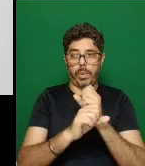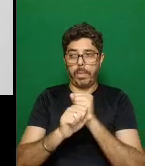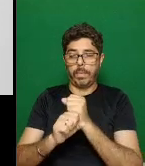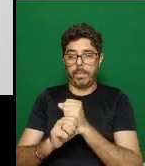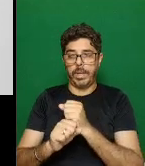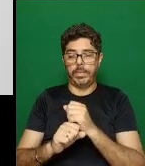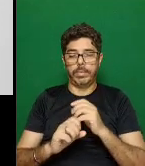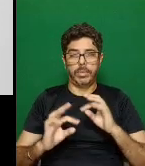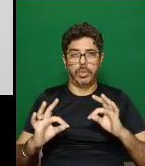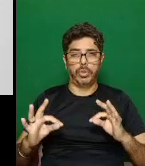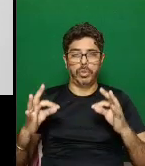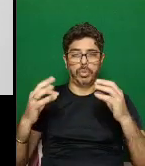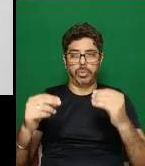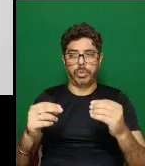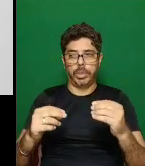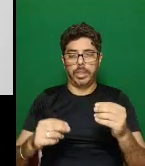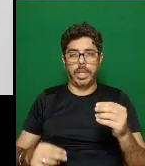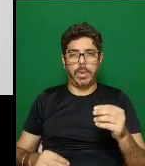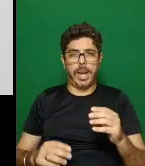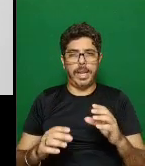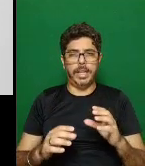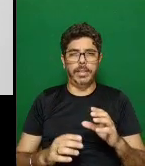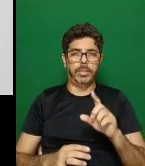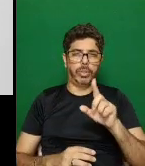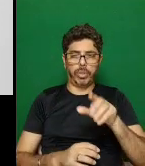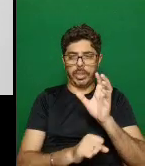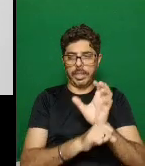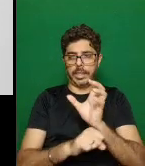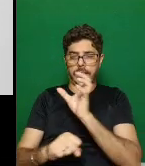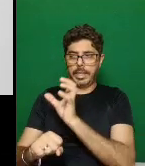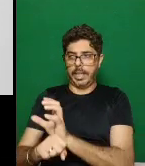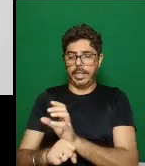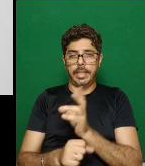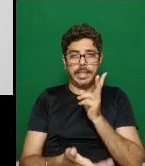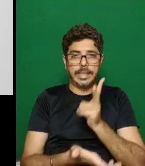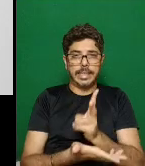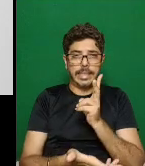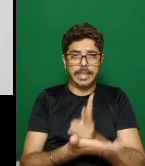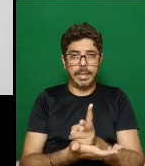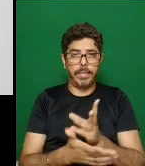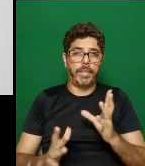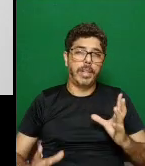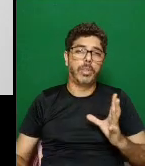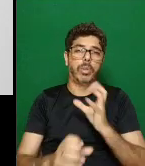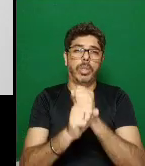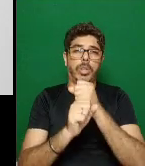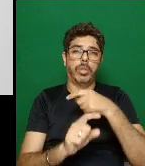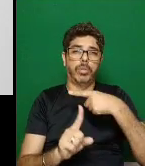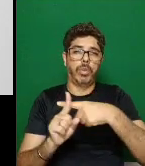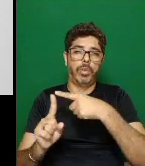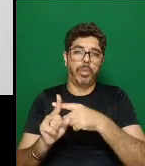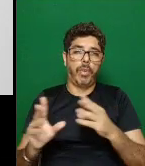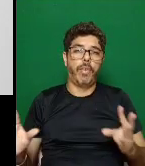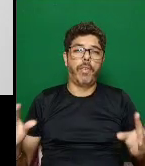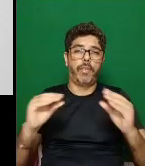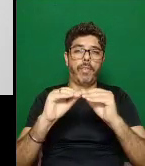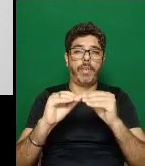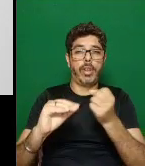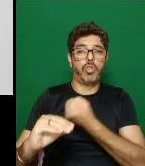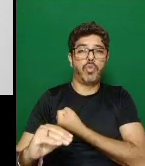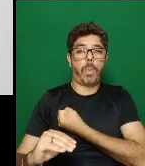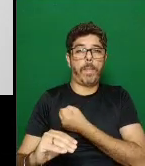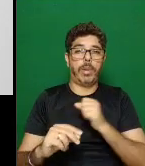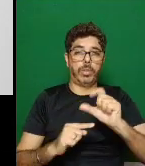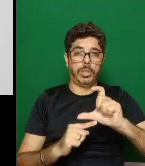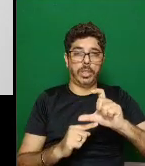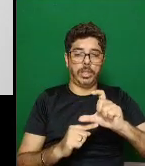dos átomos de uma molécula, a soma sempre vai resultar num valor inteiro, se o sistema for um íon, ou zero,